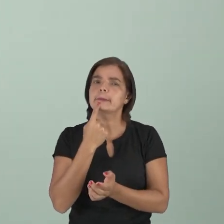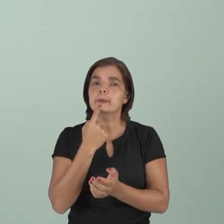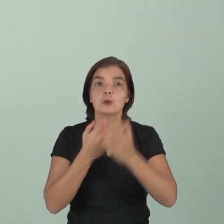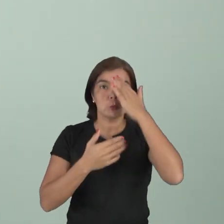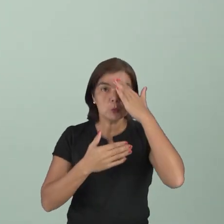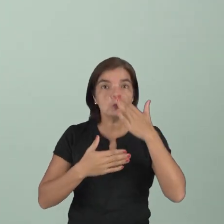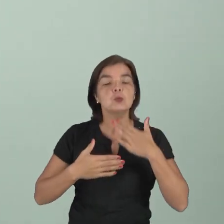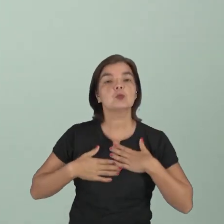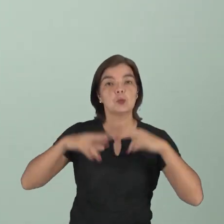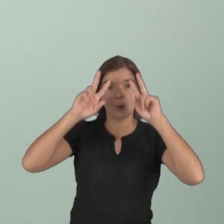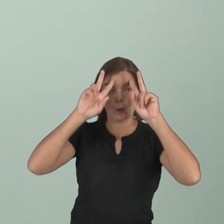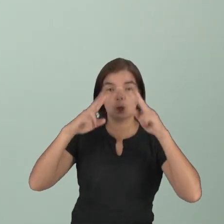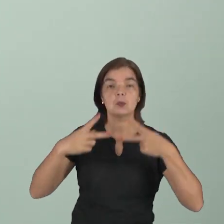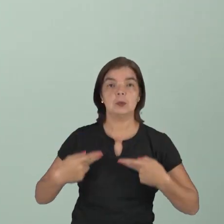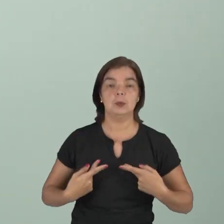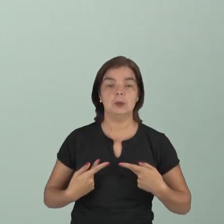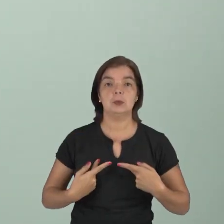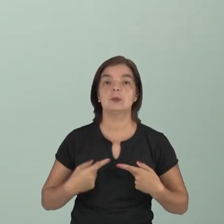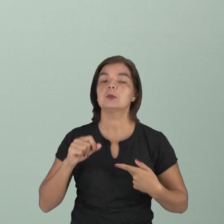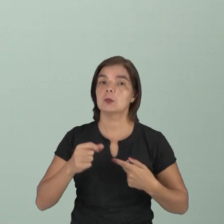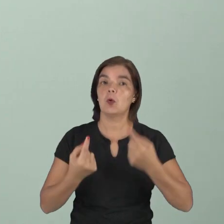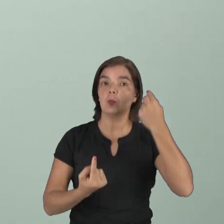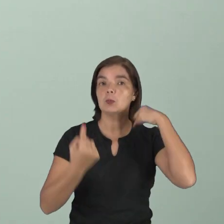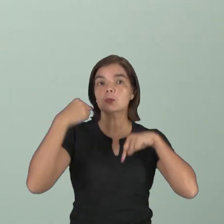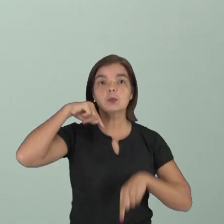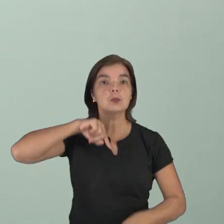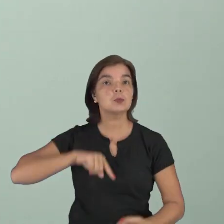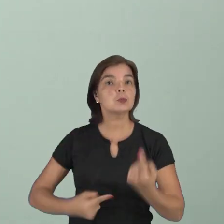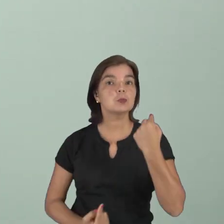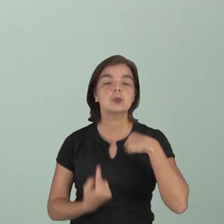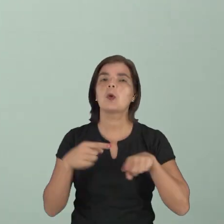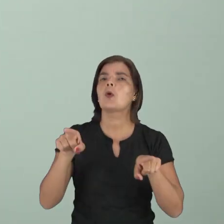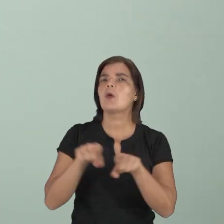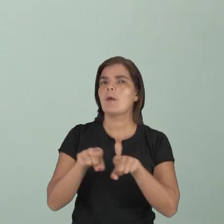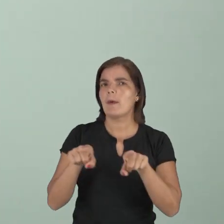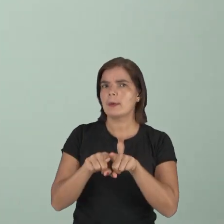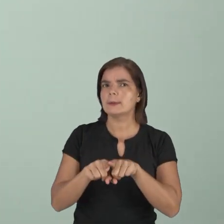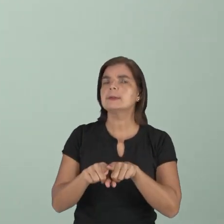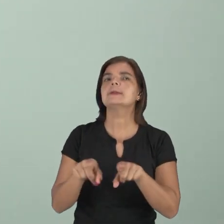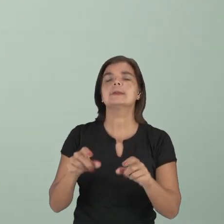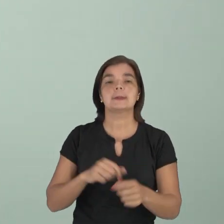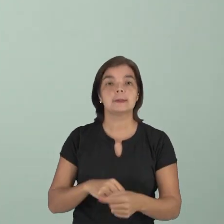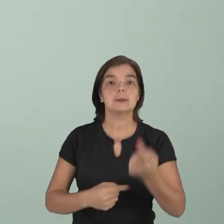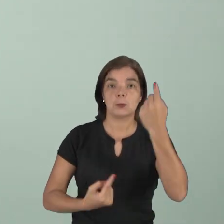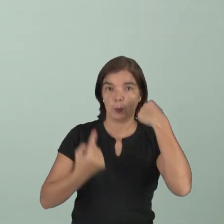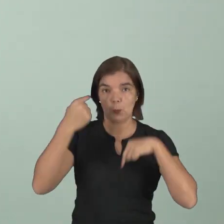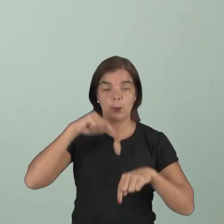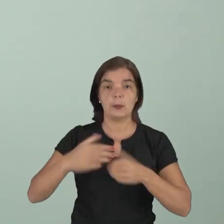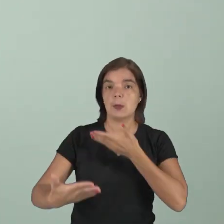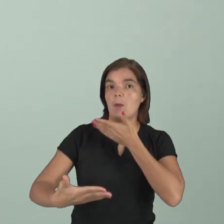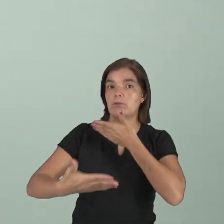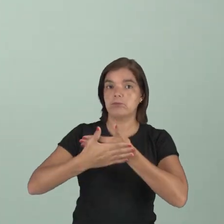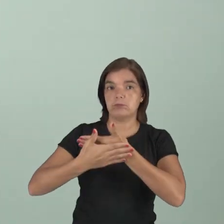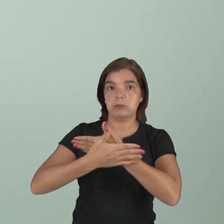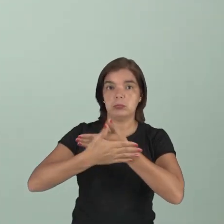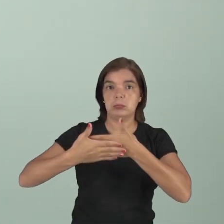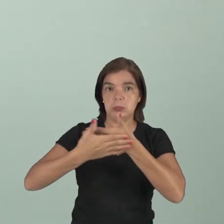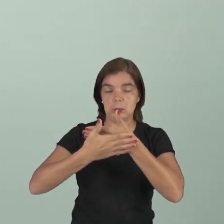isso no corpo humano, falando das artérias, essa área seria mais ou menos as artérias, as paredes das